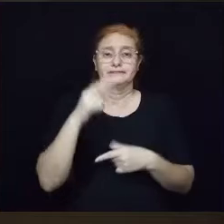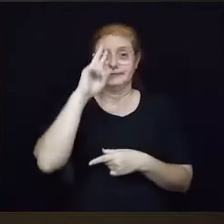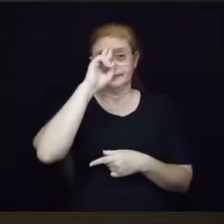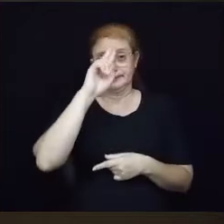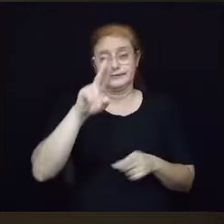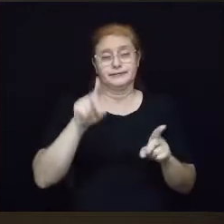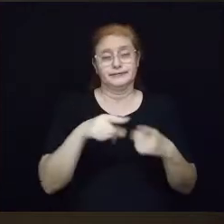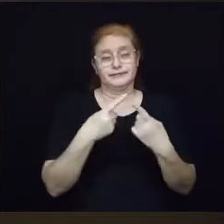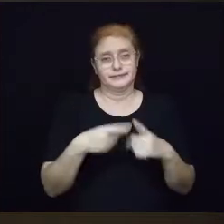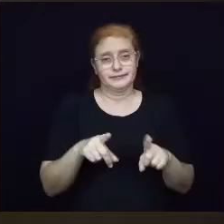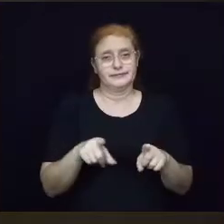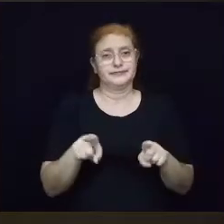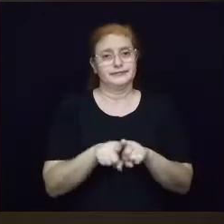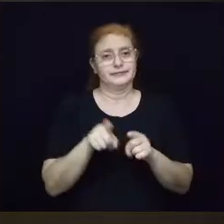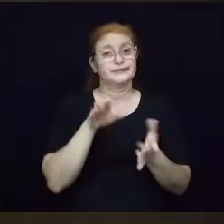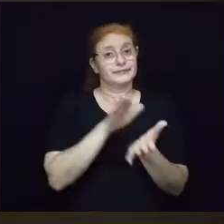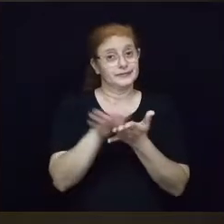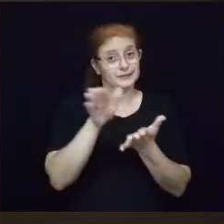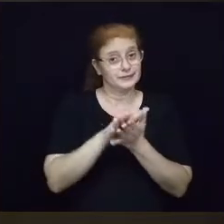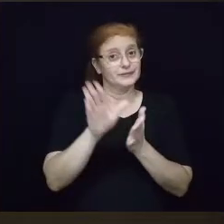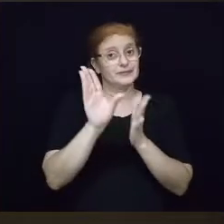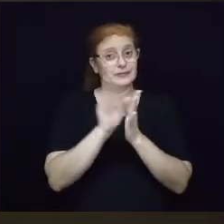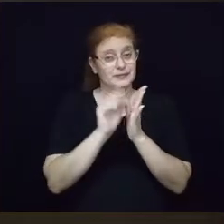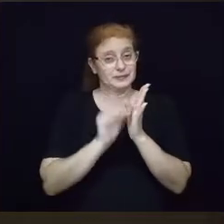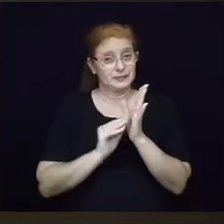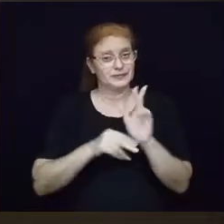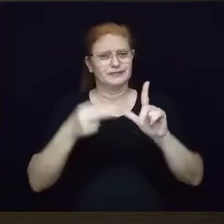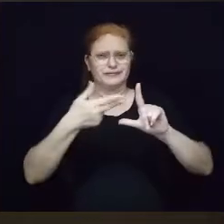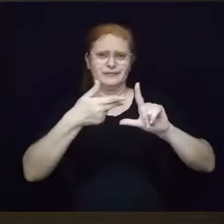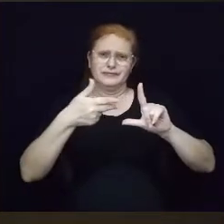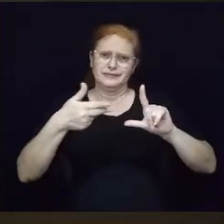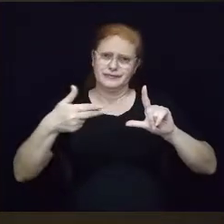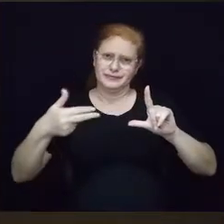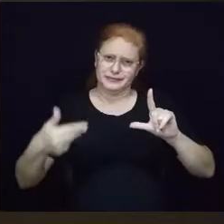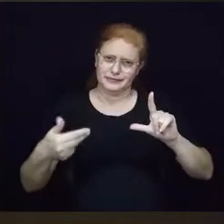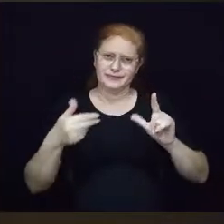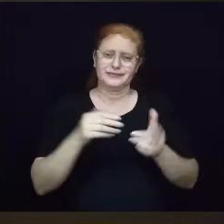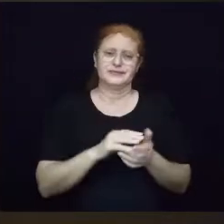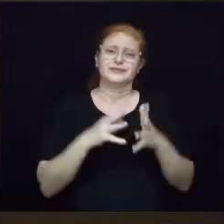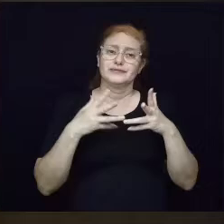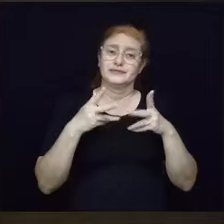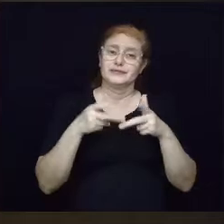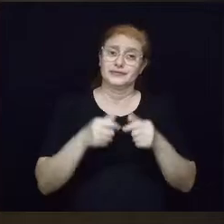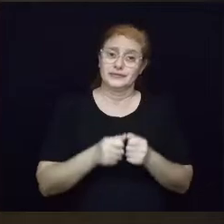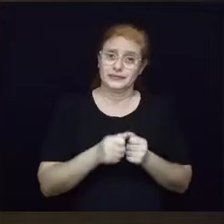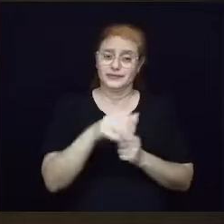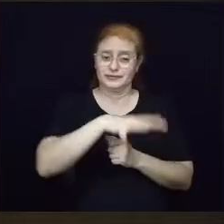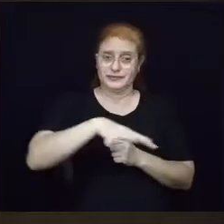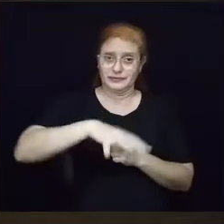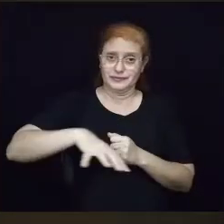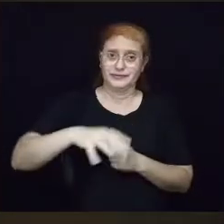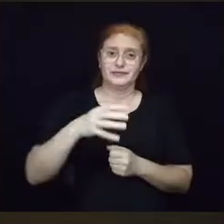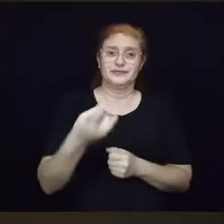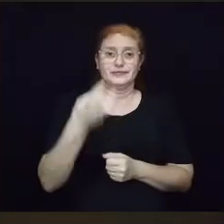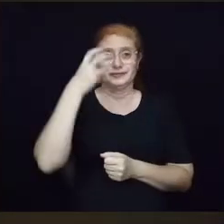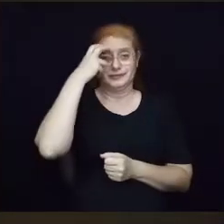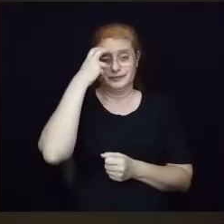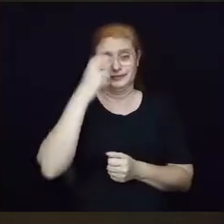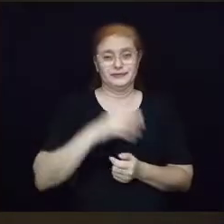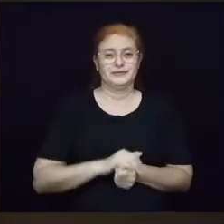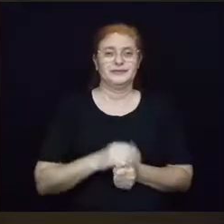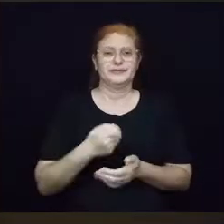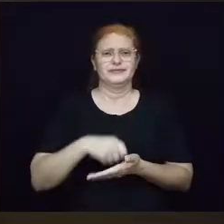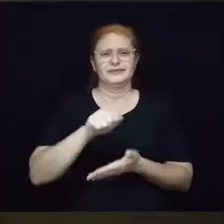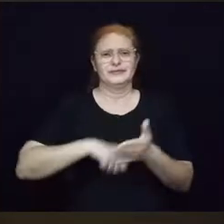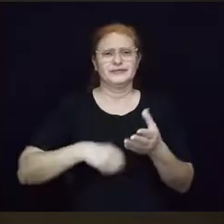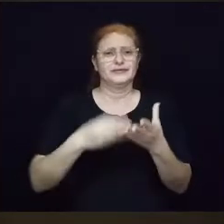diretor musical e produtor de conteúdos audiovisuais e gráficos para todos os segmentos da cultura. Aliás, autor